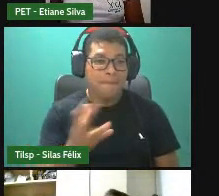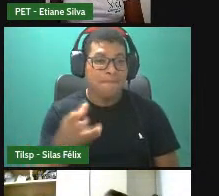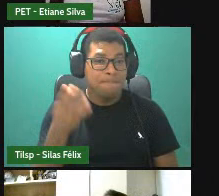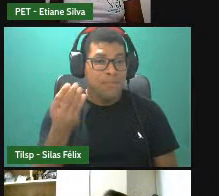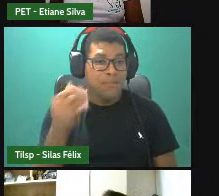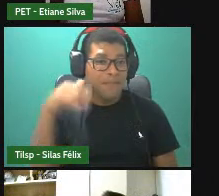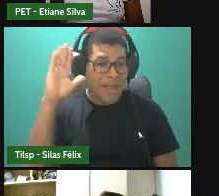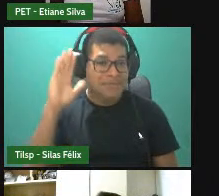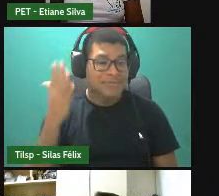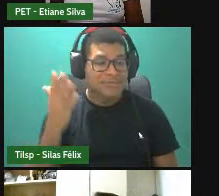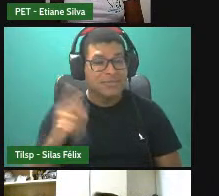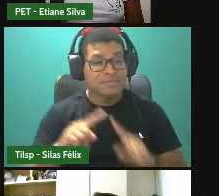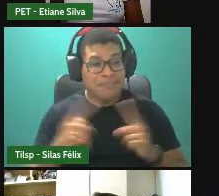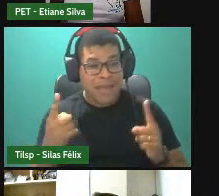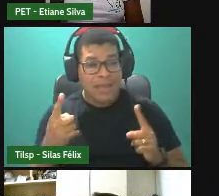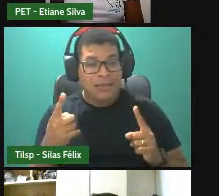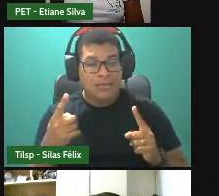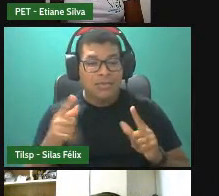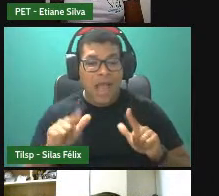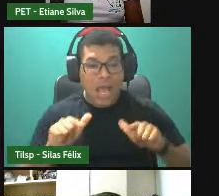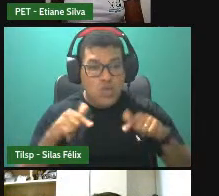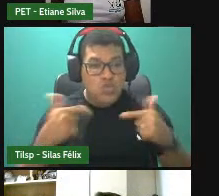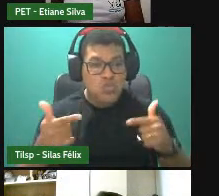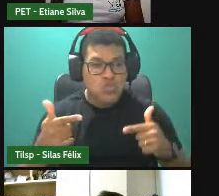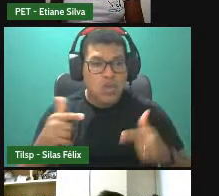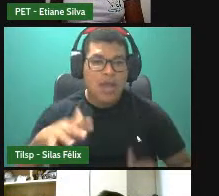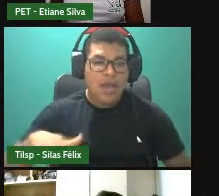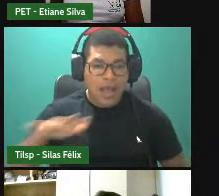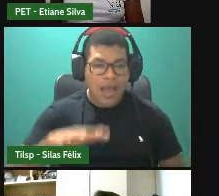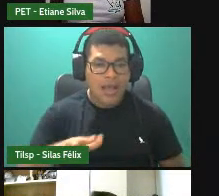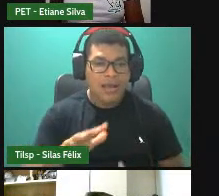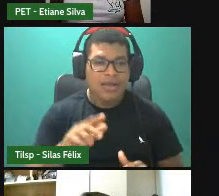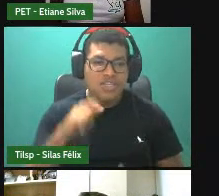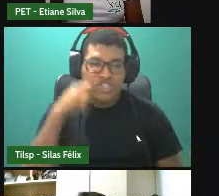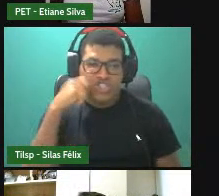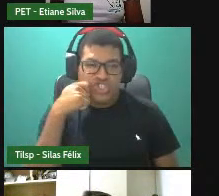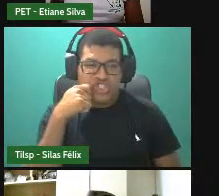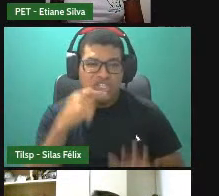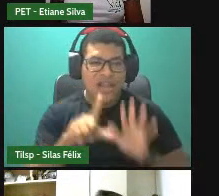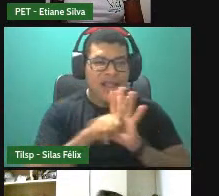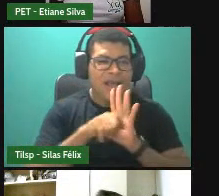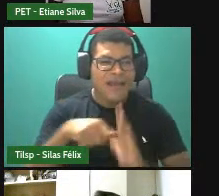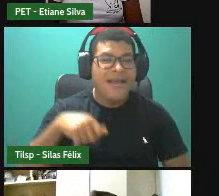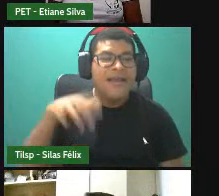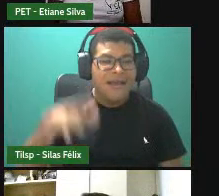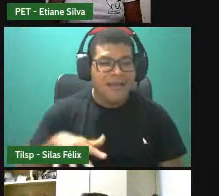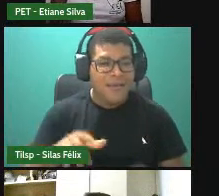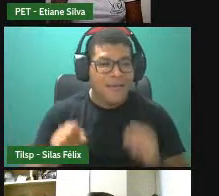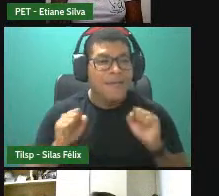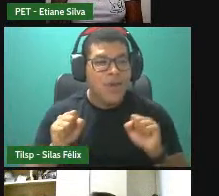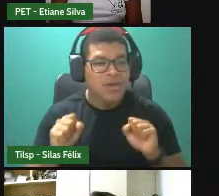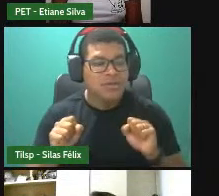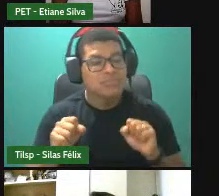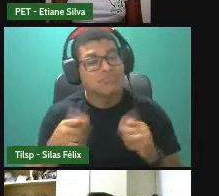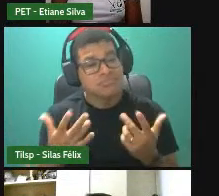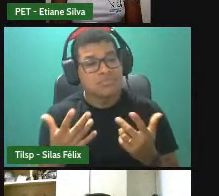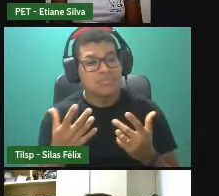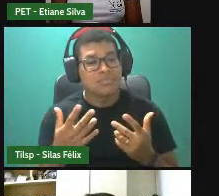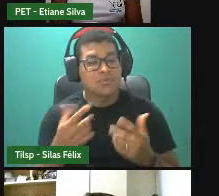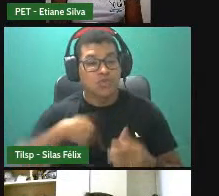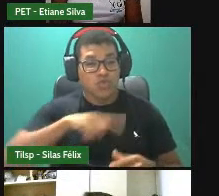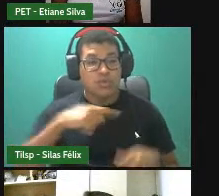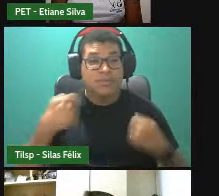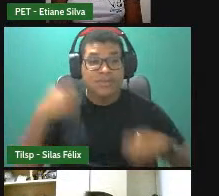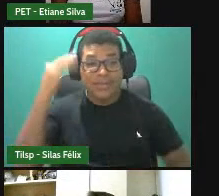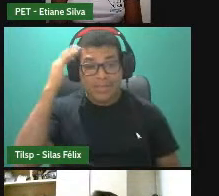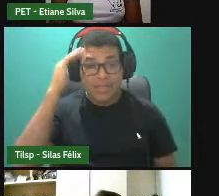mas quem pode atuar em odontologia legal, né? Então, o que a gente precisa entender quando a gente fala sobre isso? Se